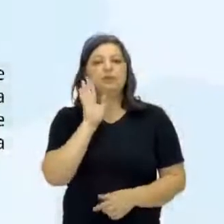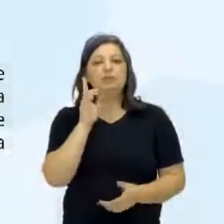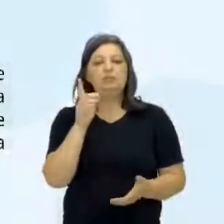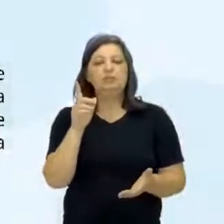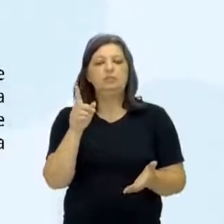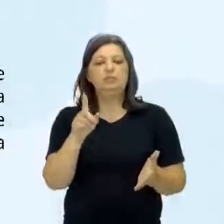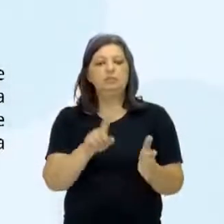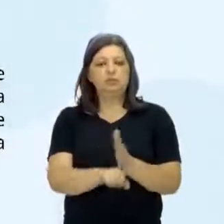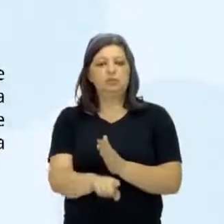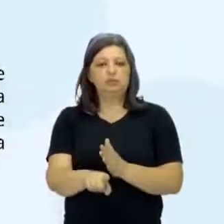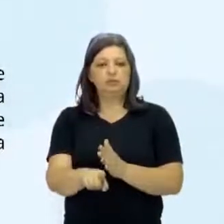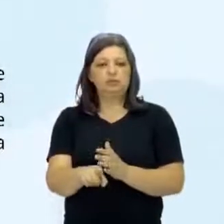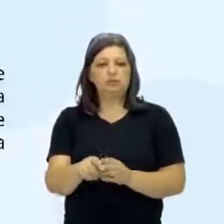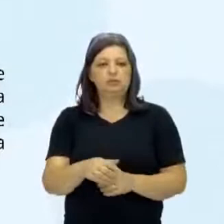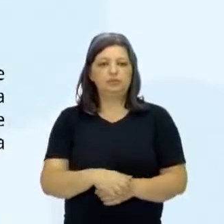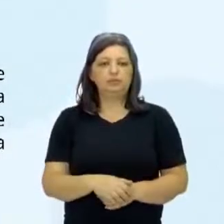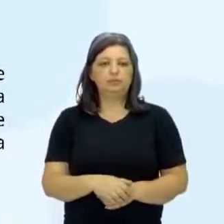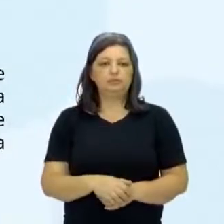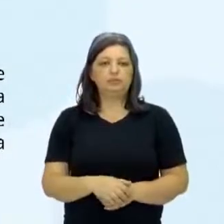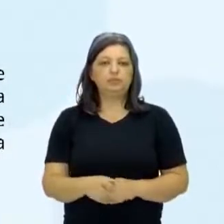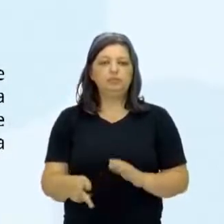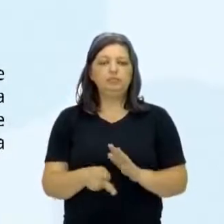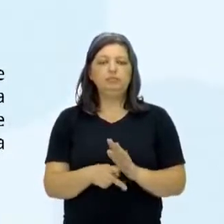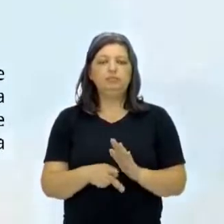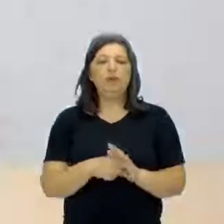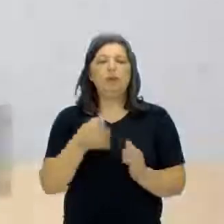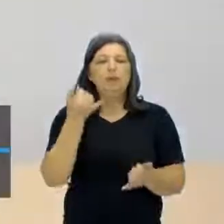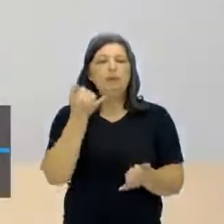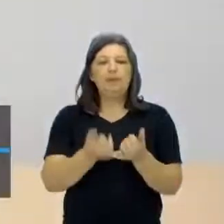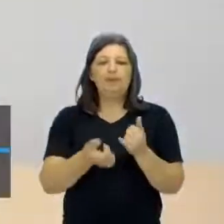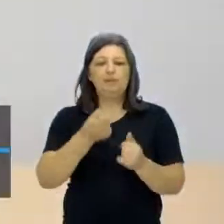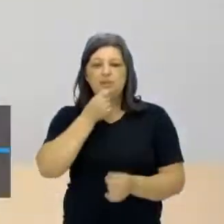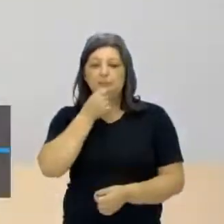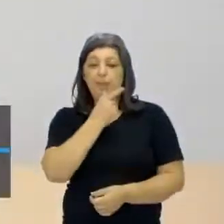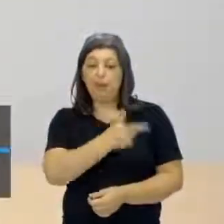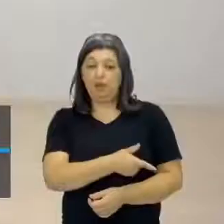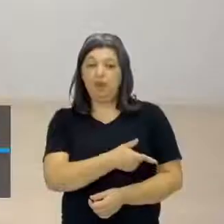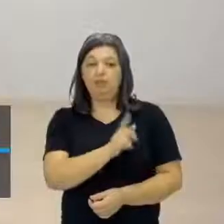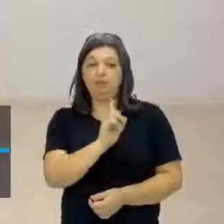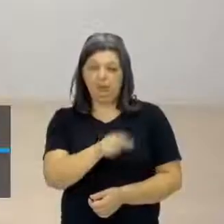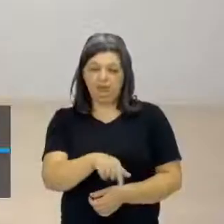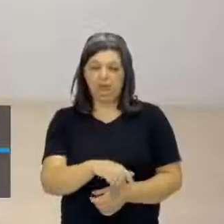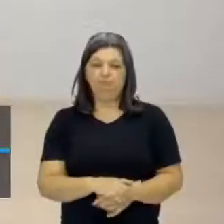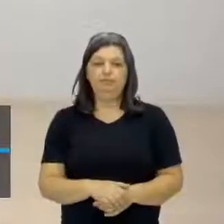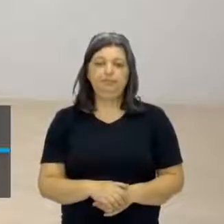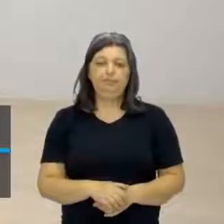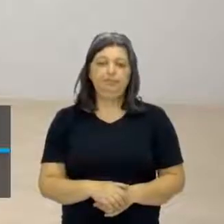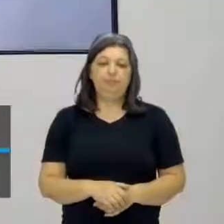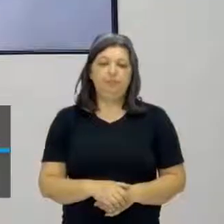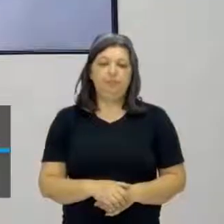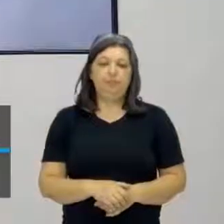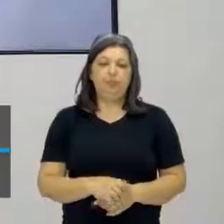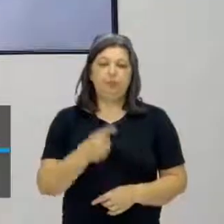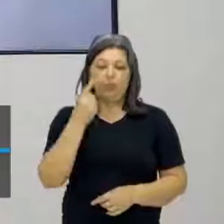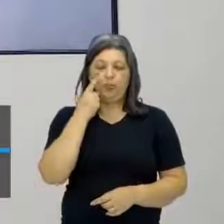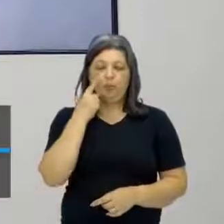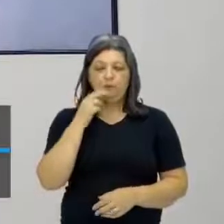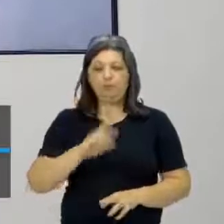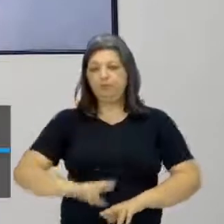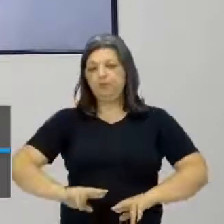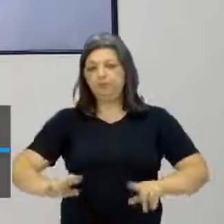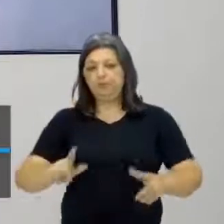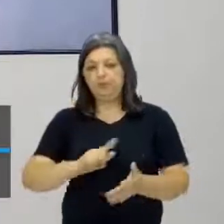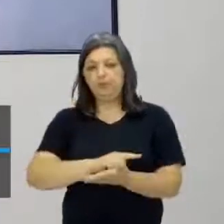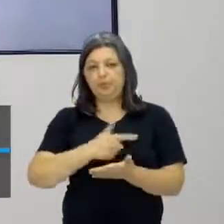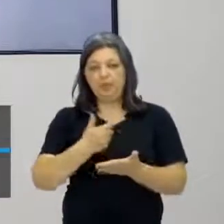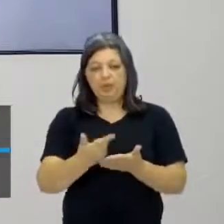legal. Acho que eu tenho que falar, né, Mauro? A questão do humor negro, né? Vamos deixar para reflexão, né? Reflexão, verdade. Por exemplo, olha só. Qual é a diferença entre um